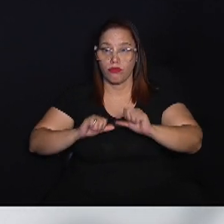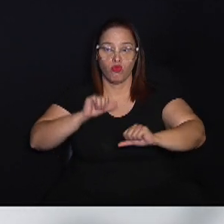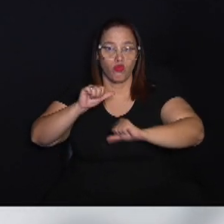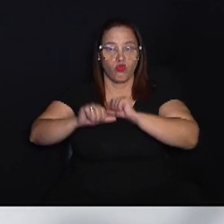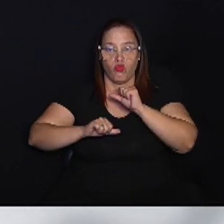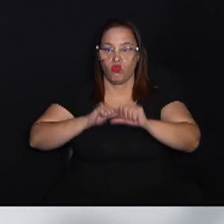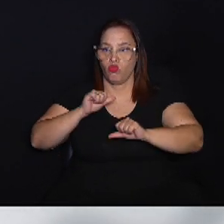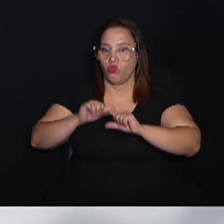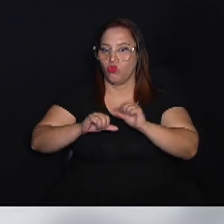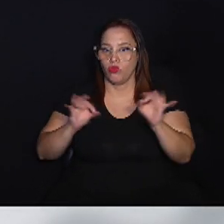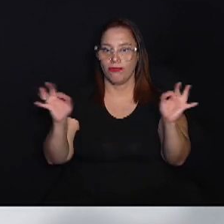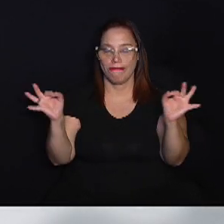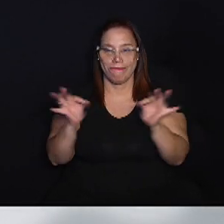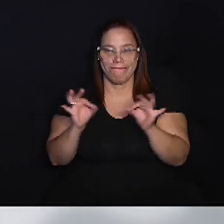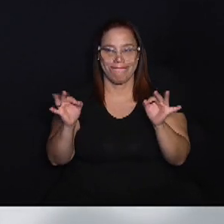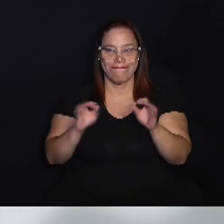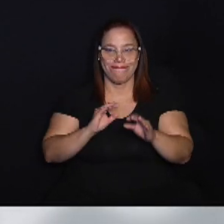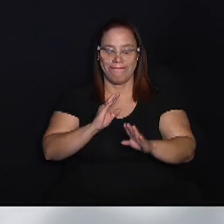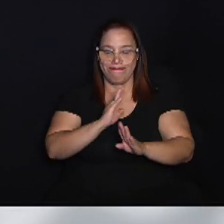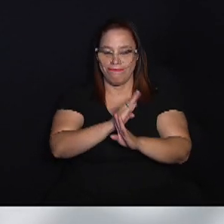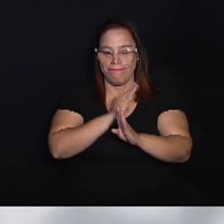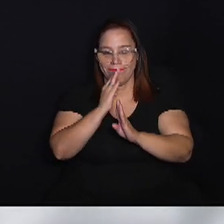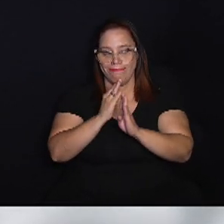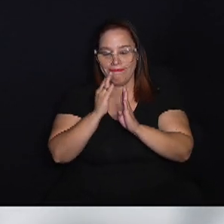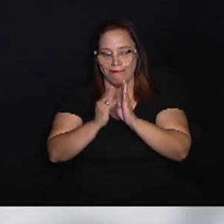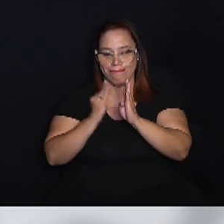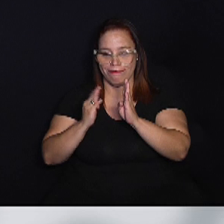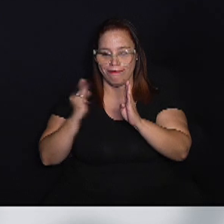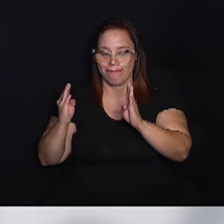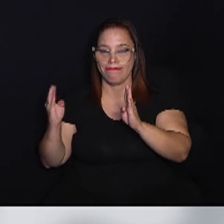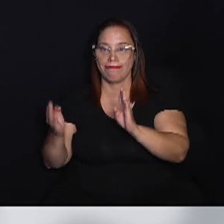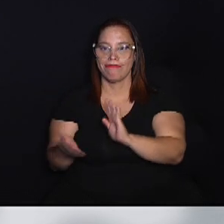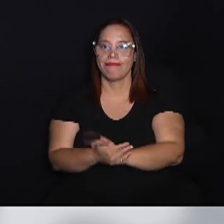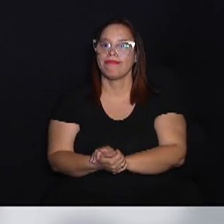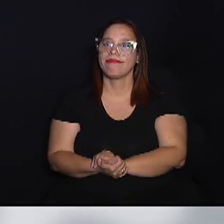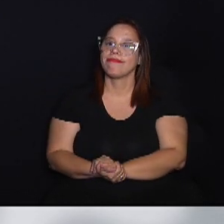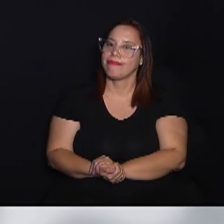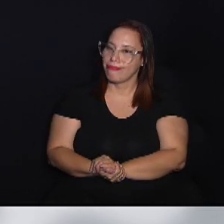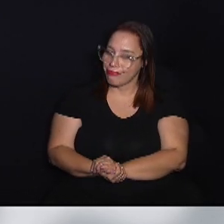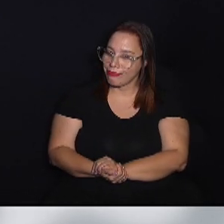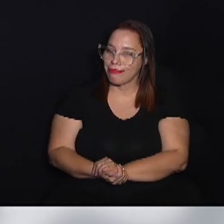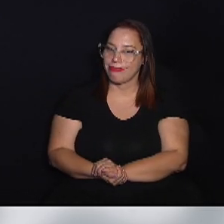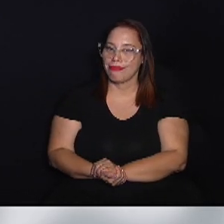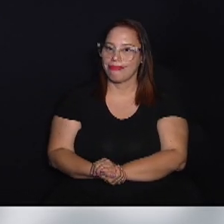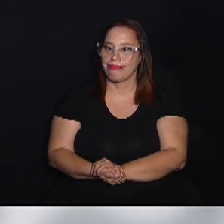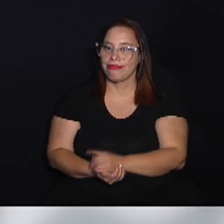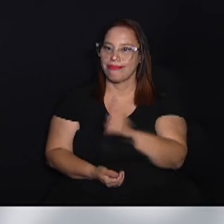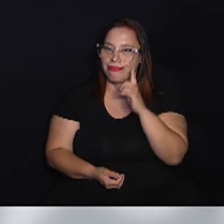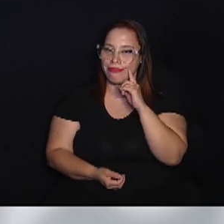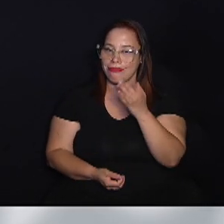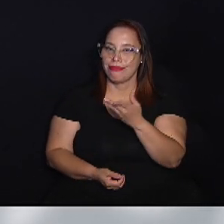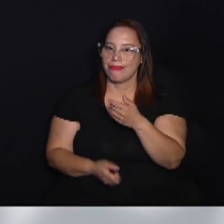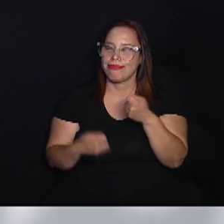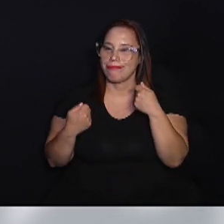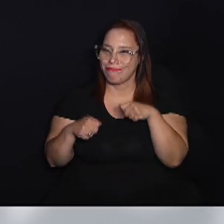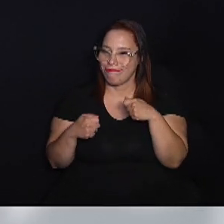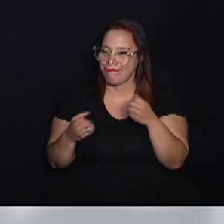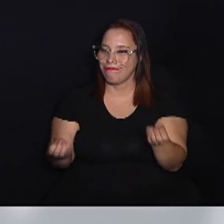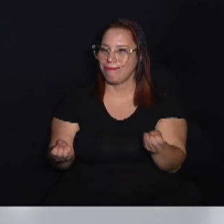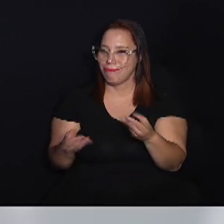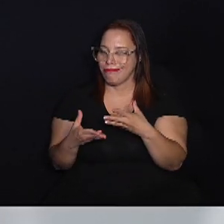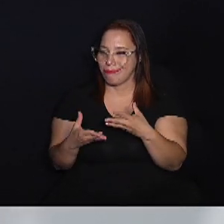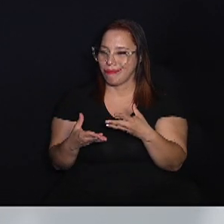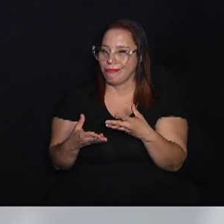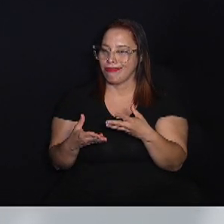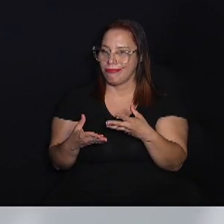comunicação transformou completamente as bibliotecas. Sendo assim, os bibliotecários modernos precisam sempre